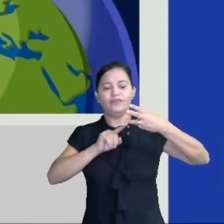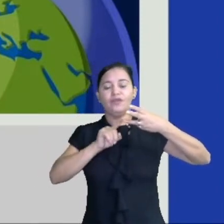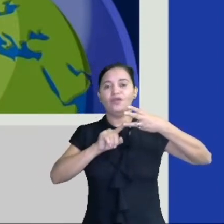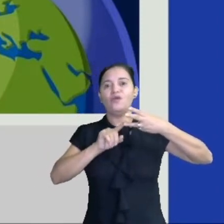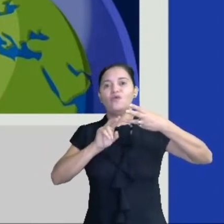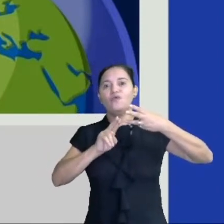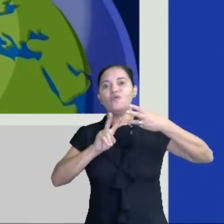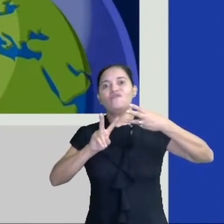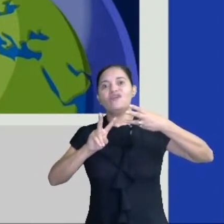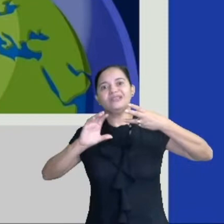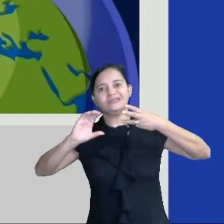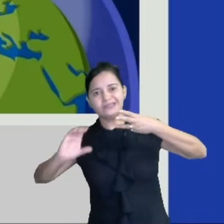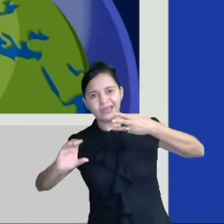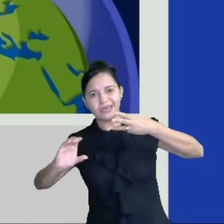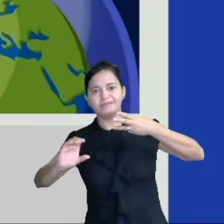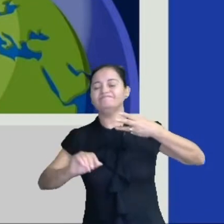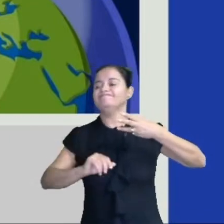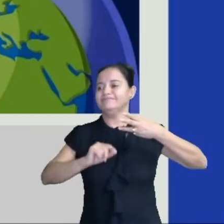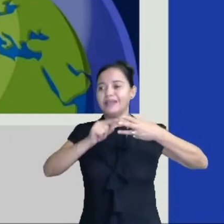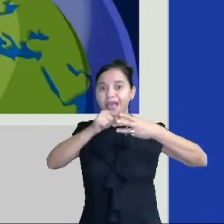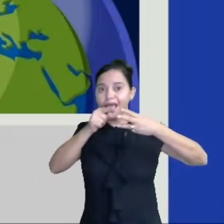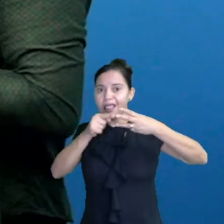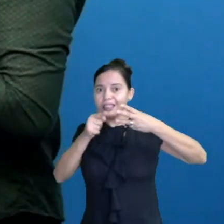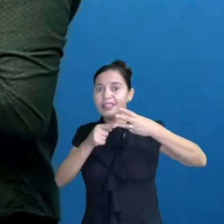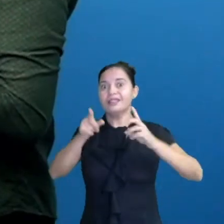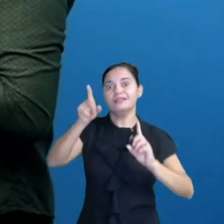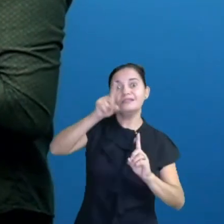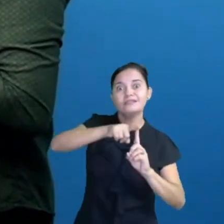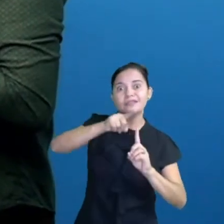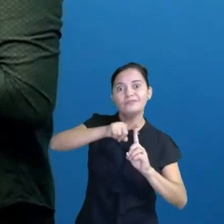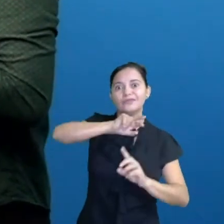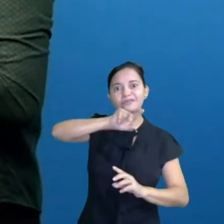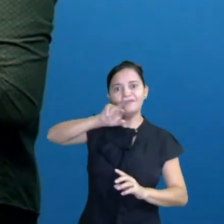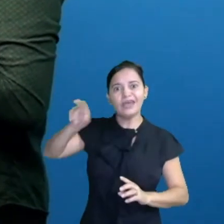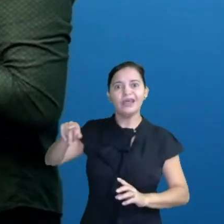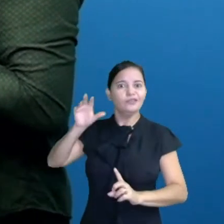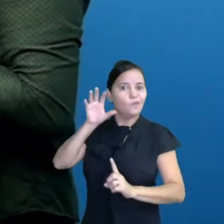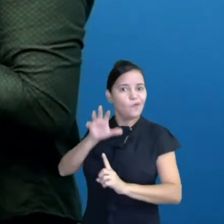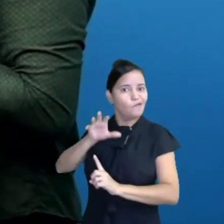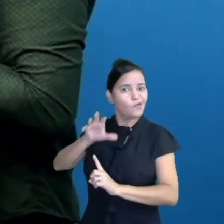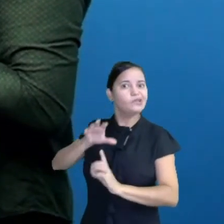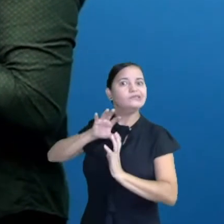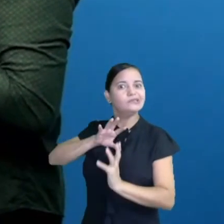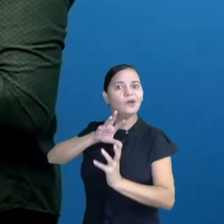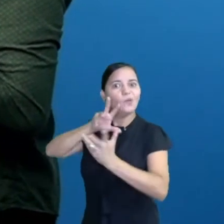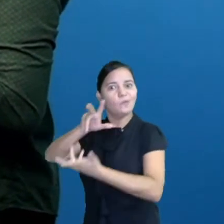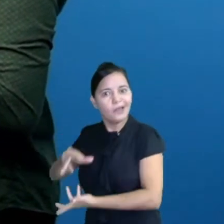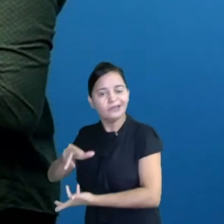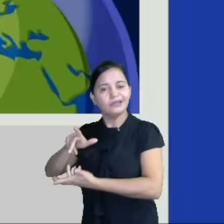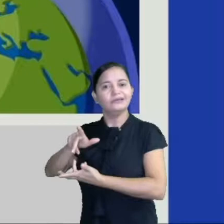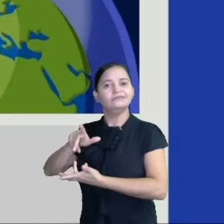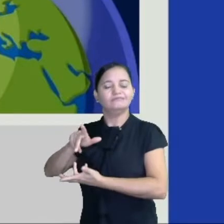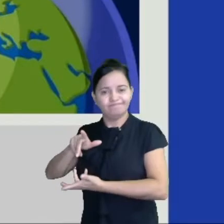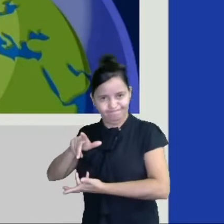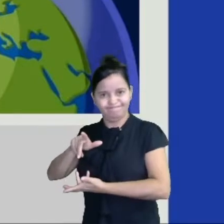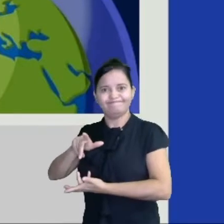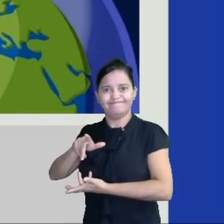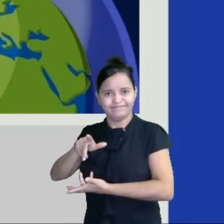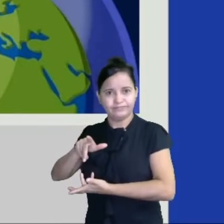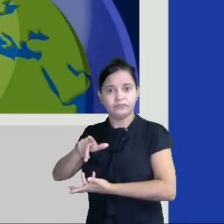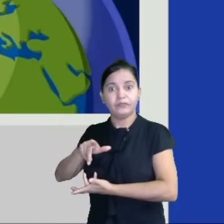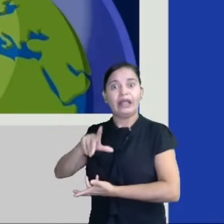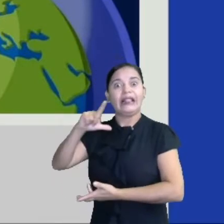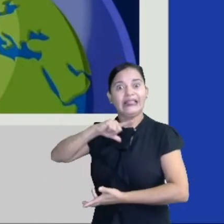3 momentos. UVA, UVB e UVC. O nosso planeta, a nossa